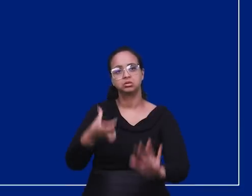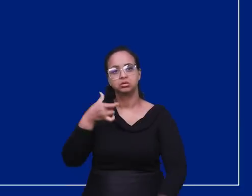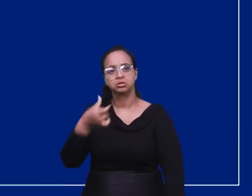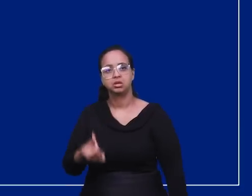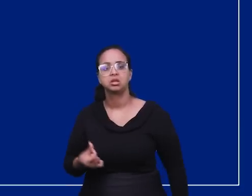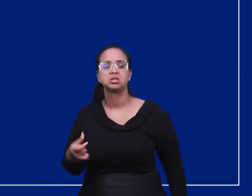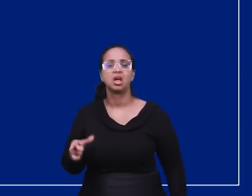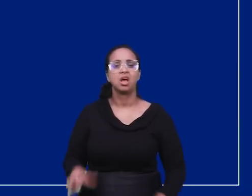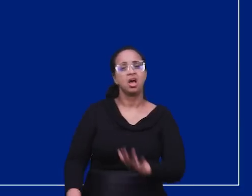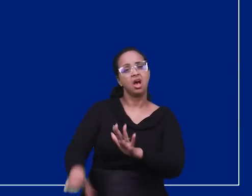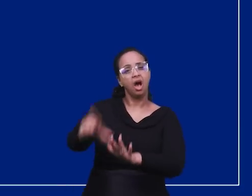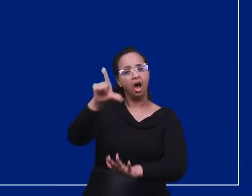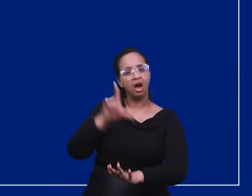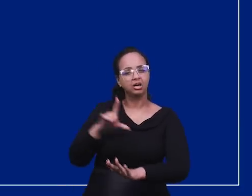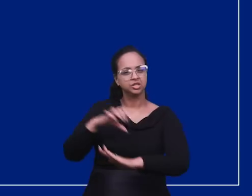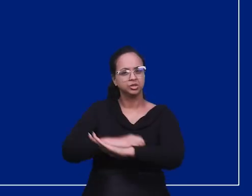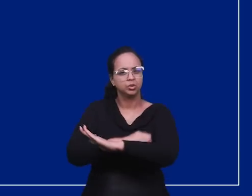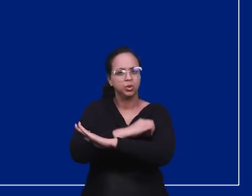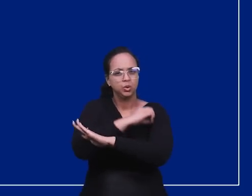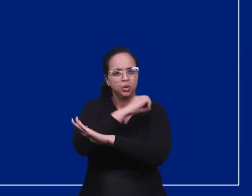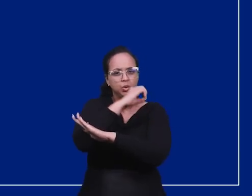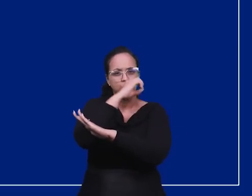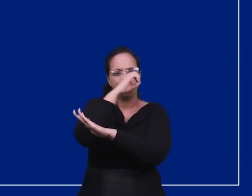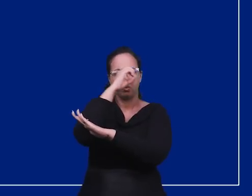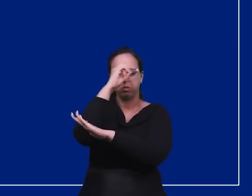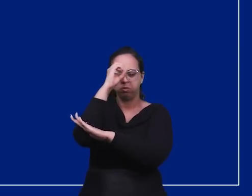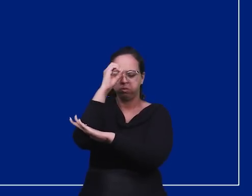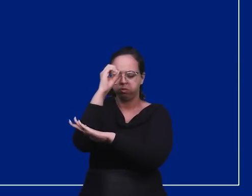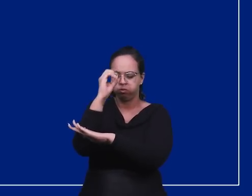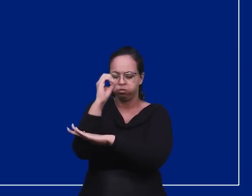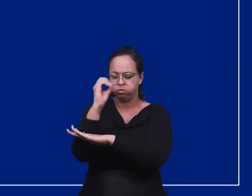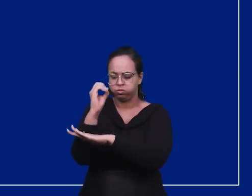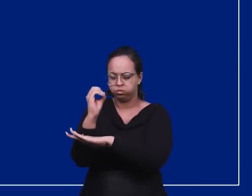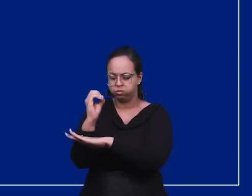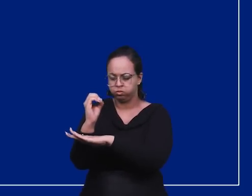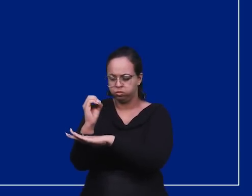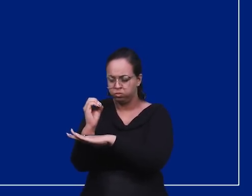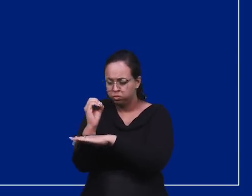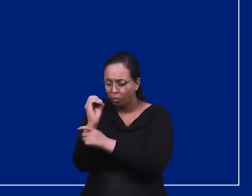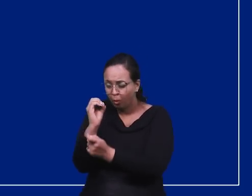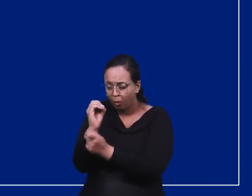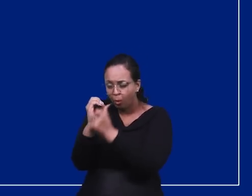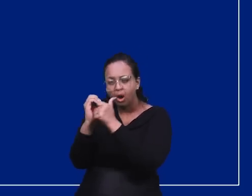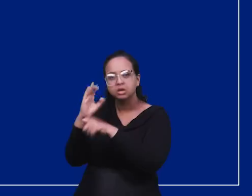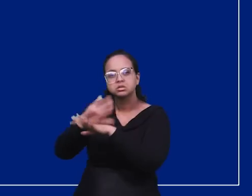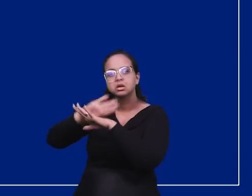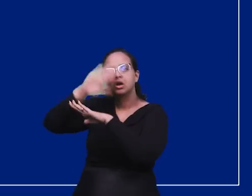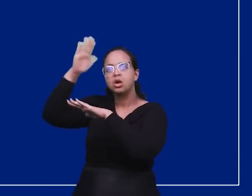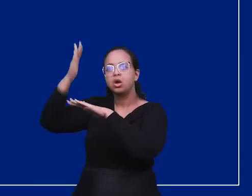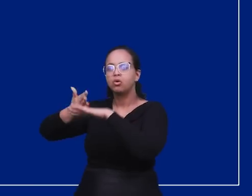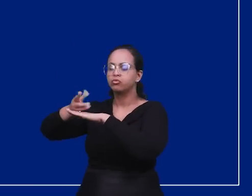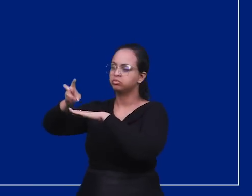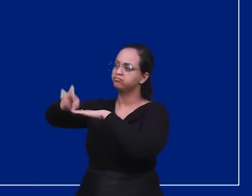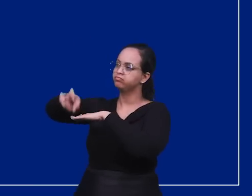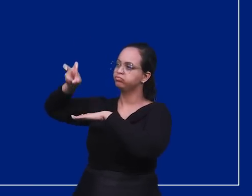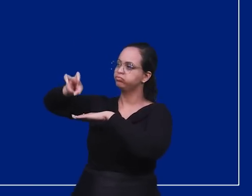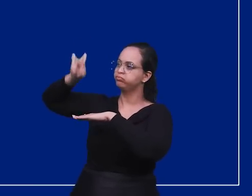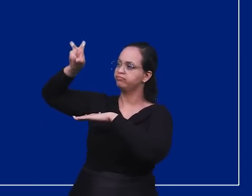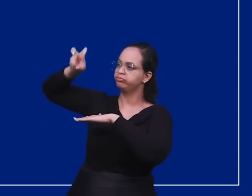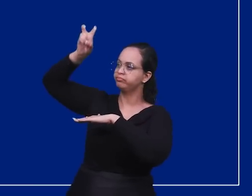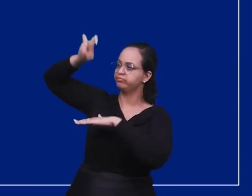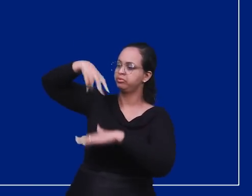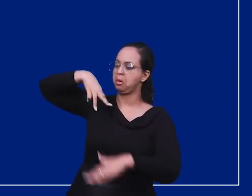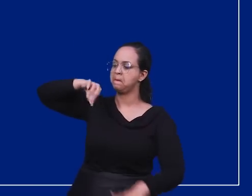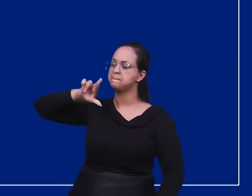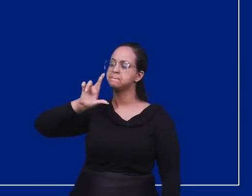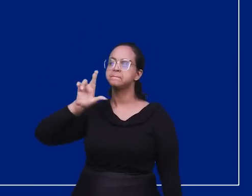assim: antes que refresque o dia e caiam as sombras, irei ao monte da mirra e ao outeiro